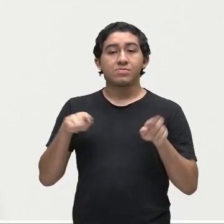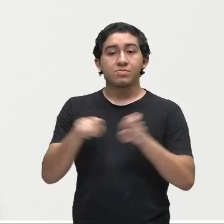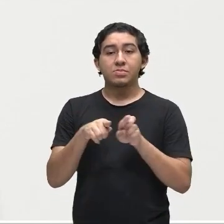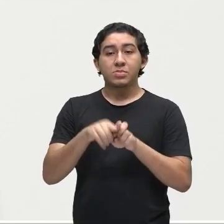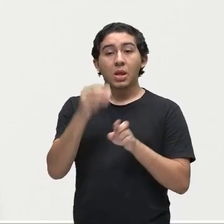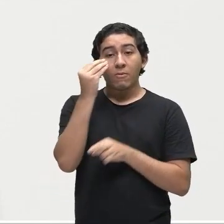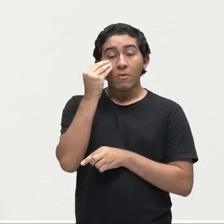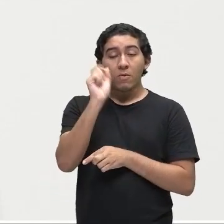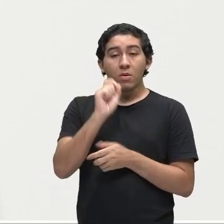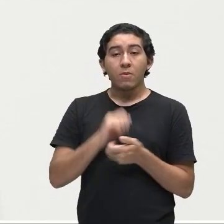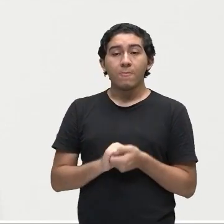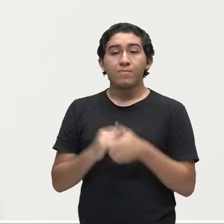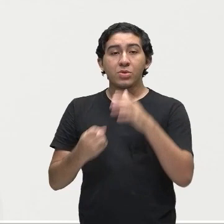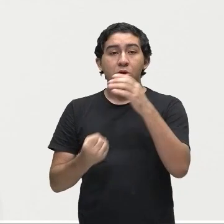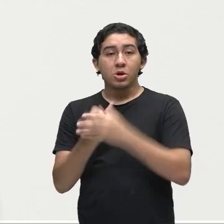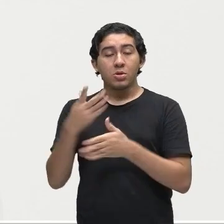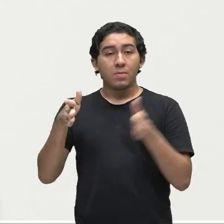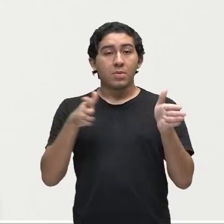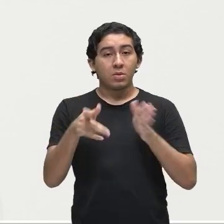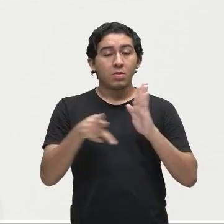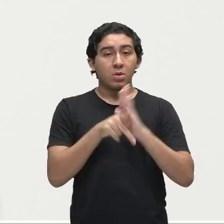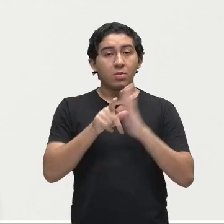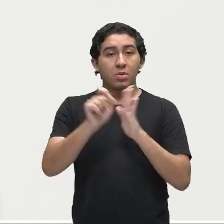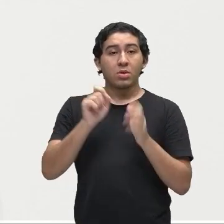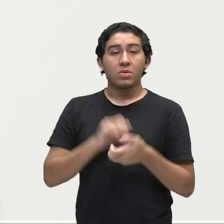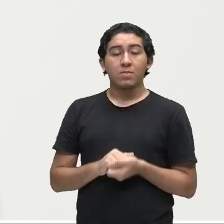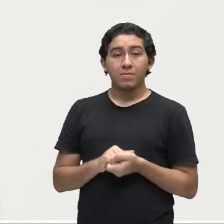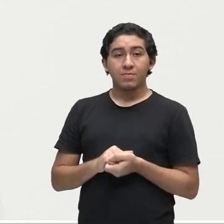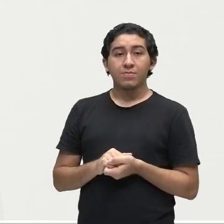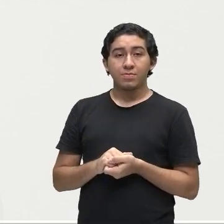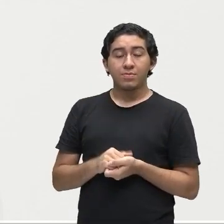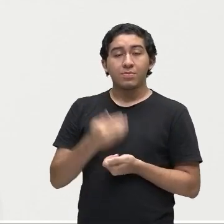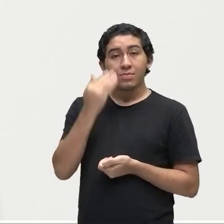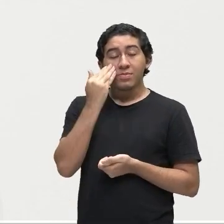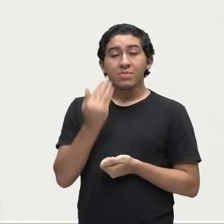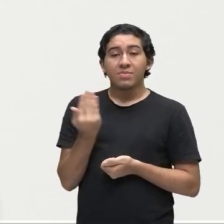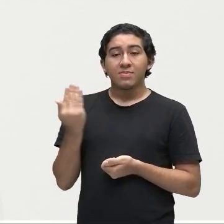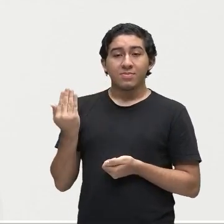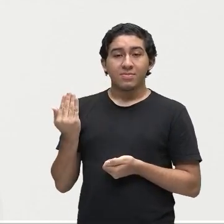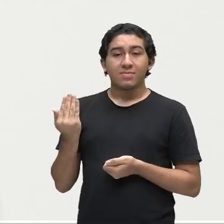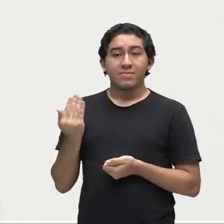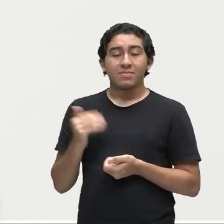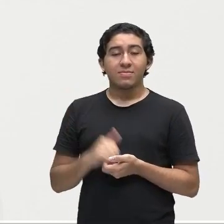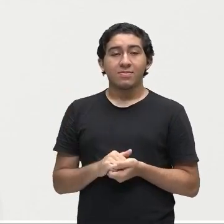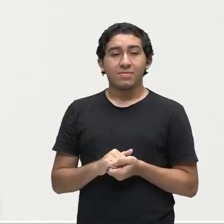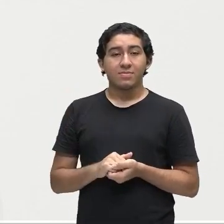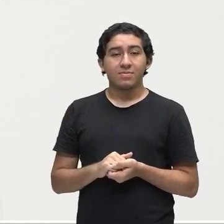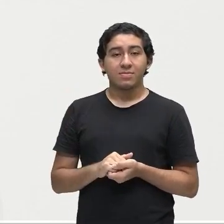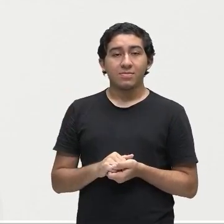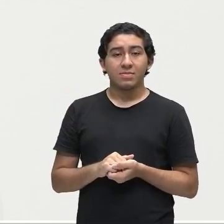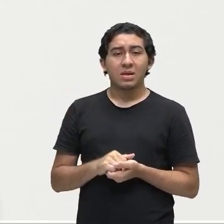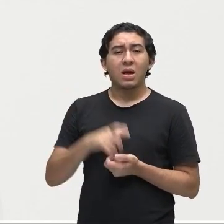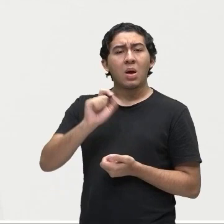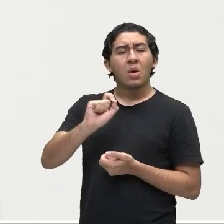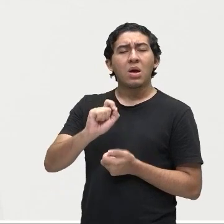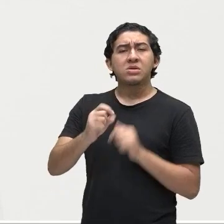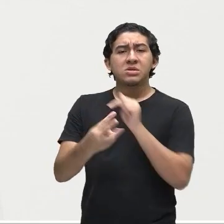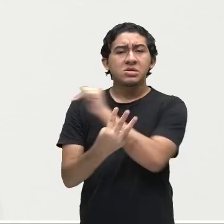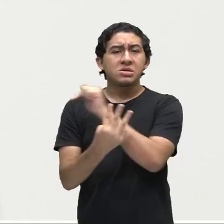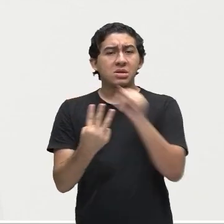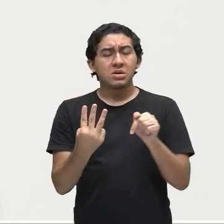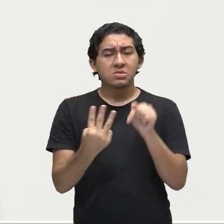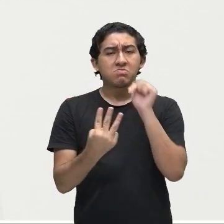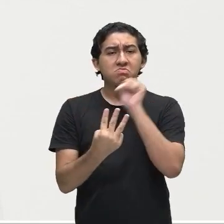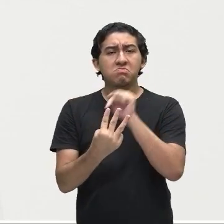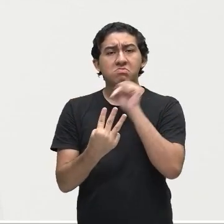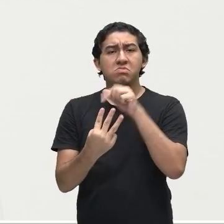o surgimento desse período dos chamados mestres, companheiros e aprendizes. Quem eram esses personagens,